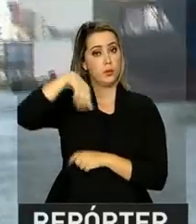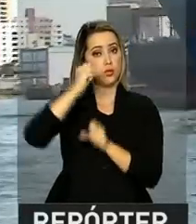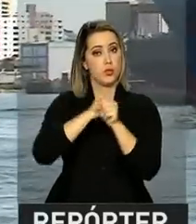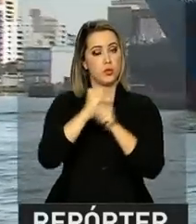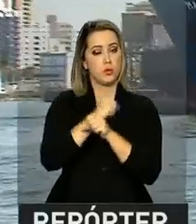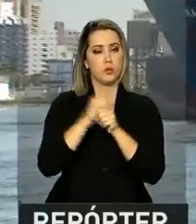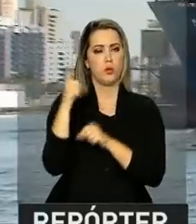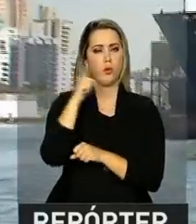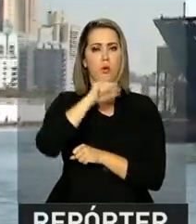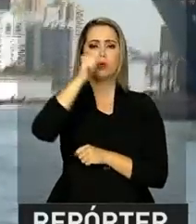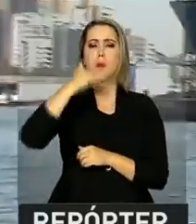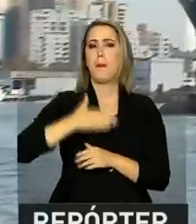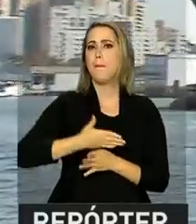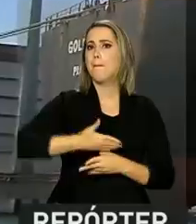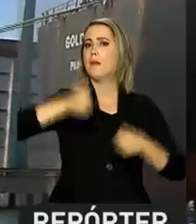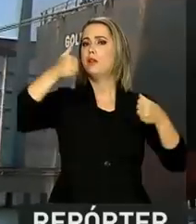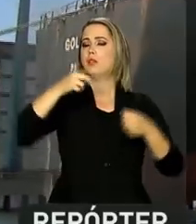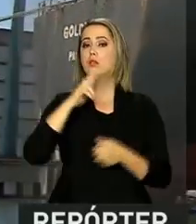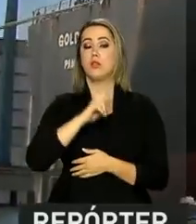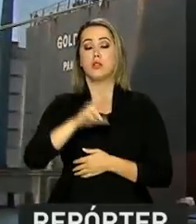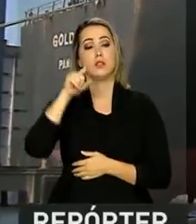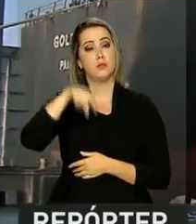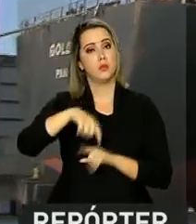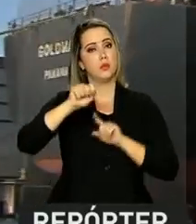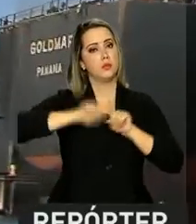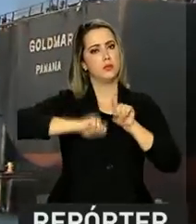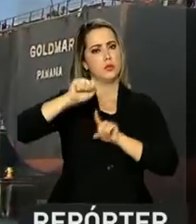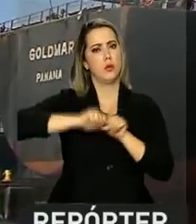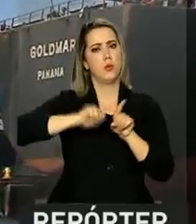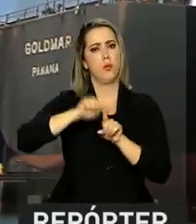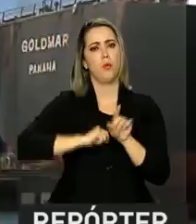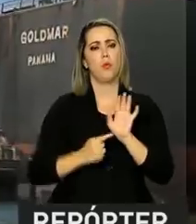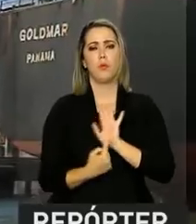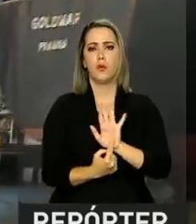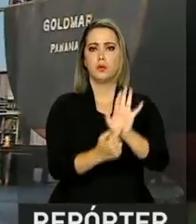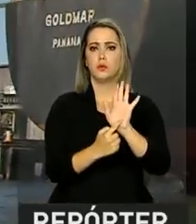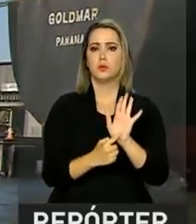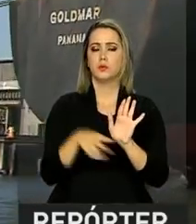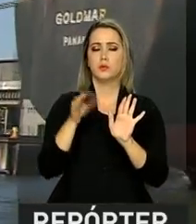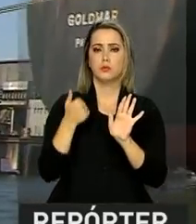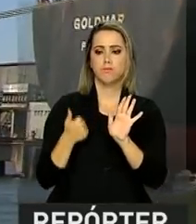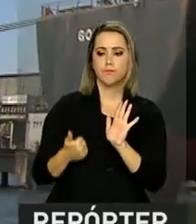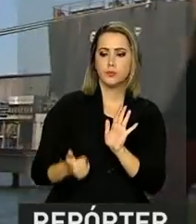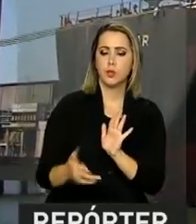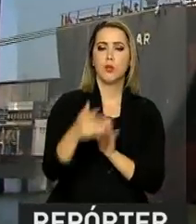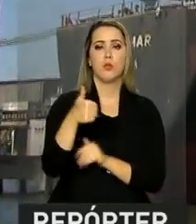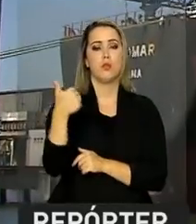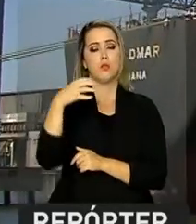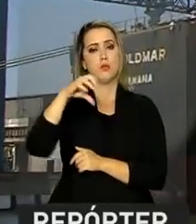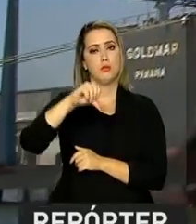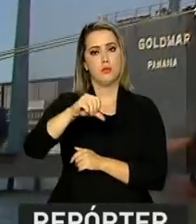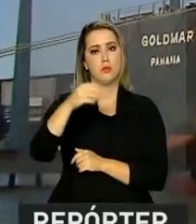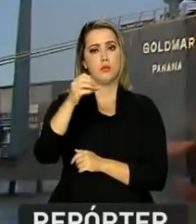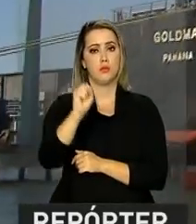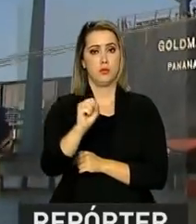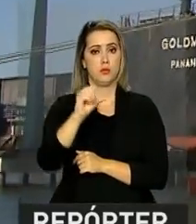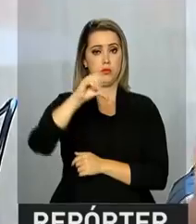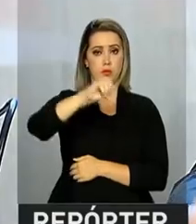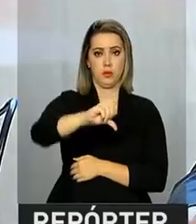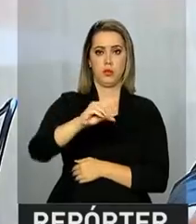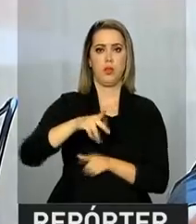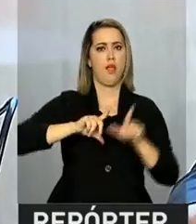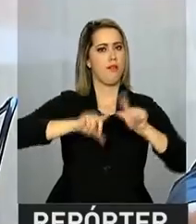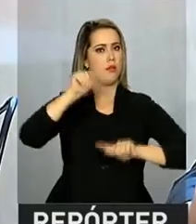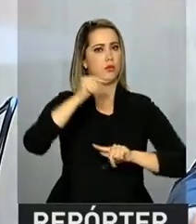Brasil alcançou o melhor resultado para o mês, registrado desde o início da série histórica, em 1989.